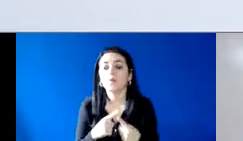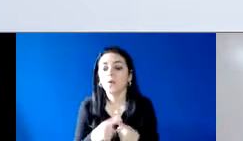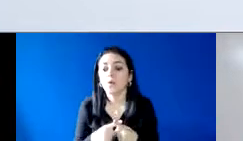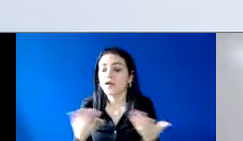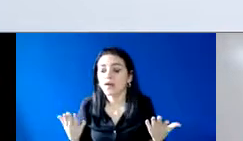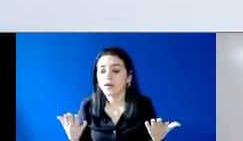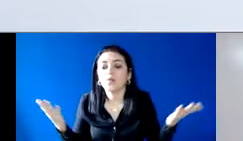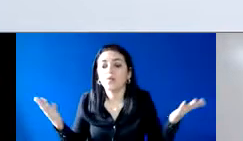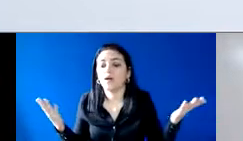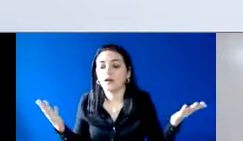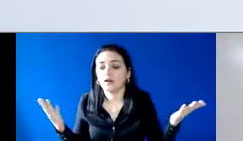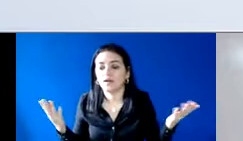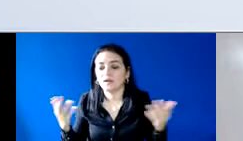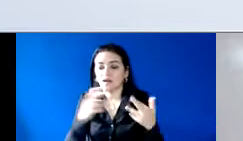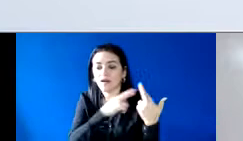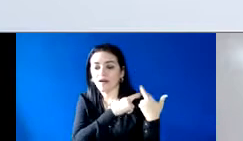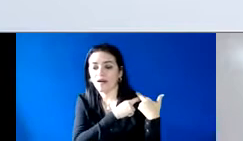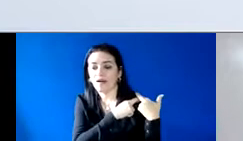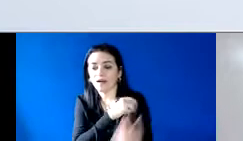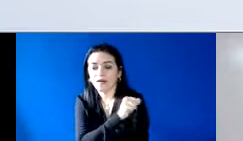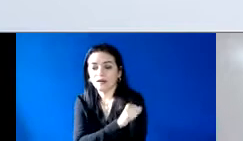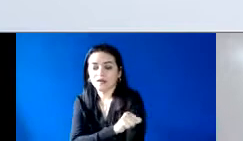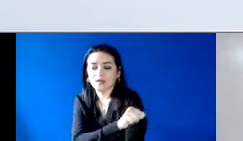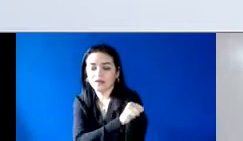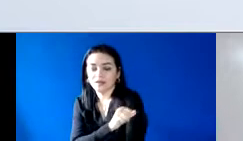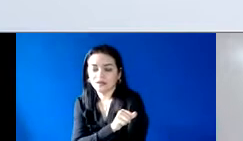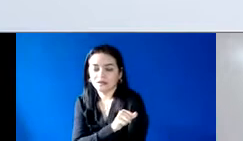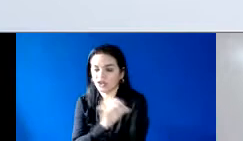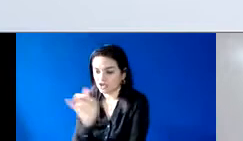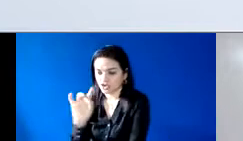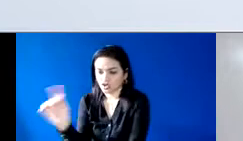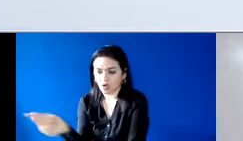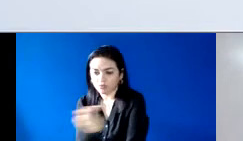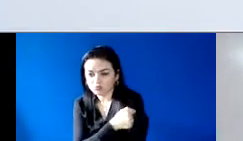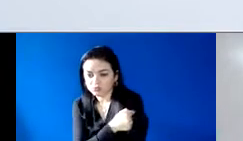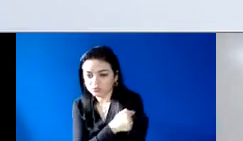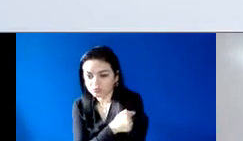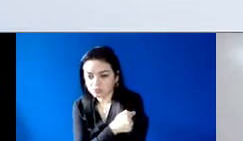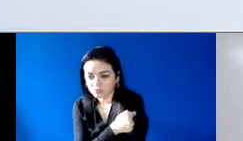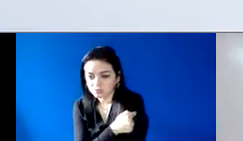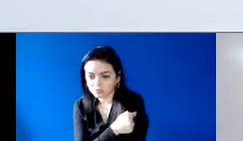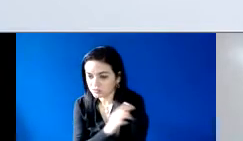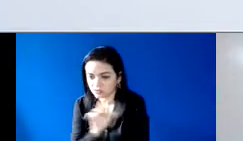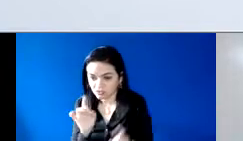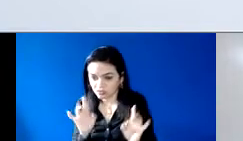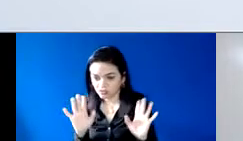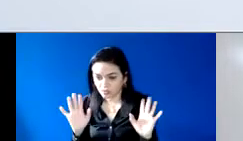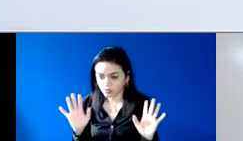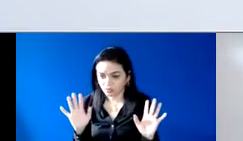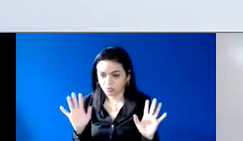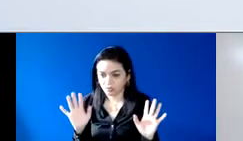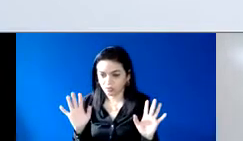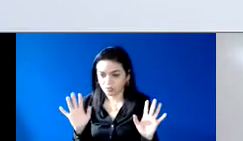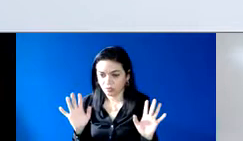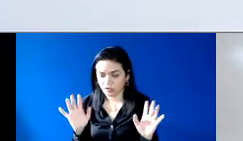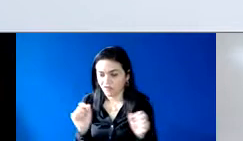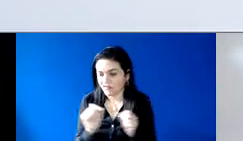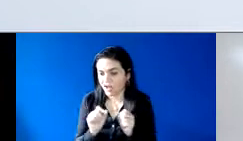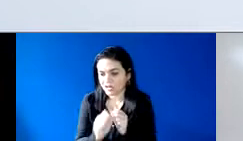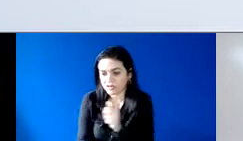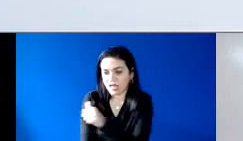missão da enfermagem? É aplicar injeção? É só isso?